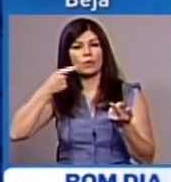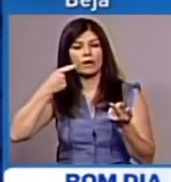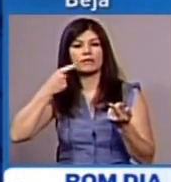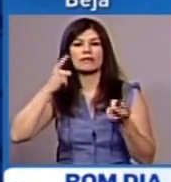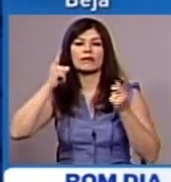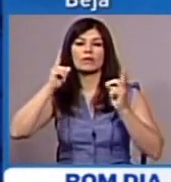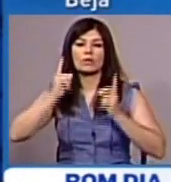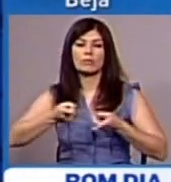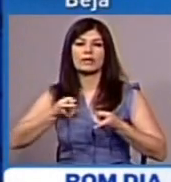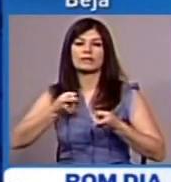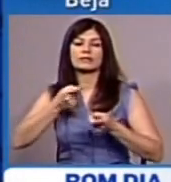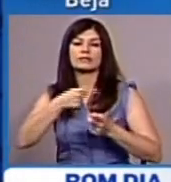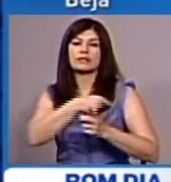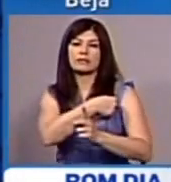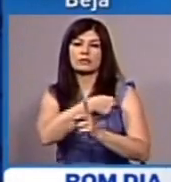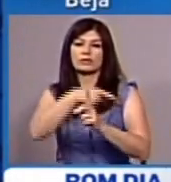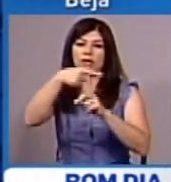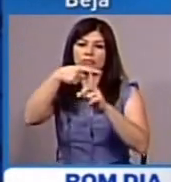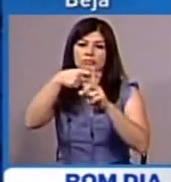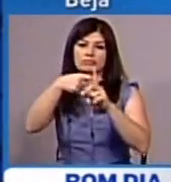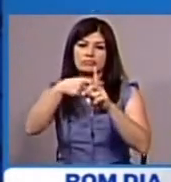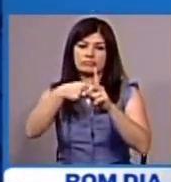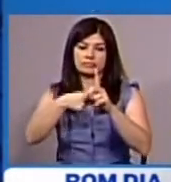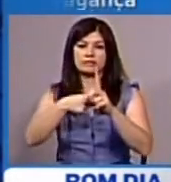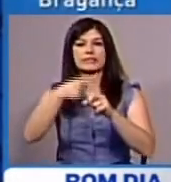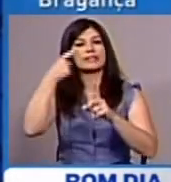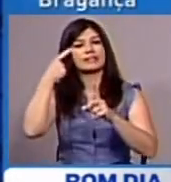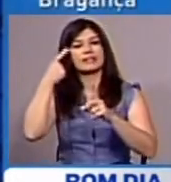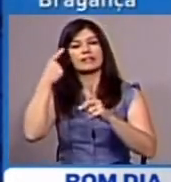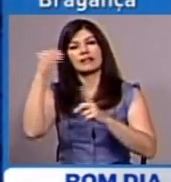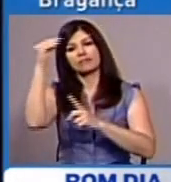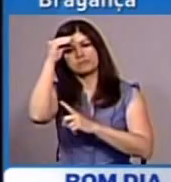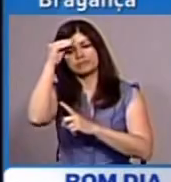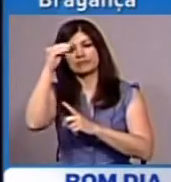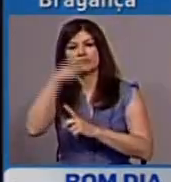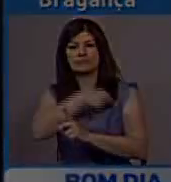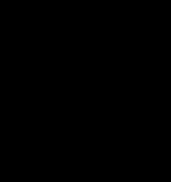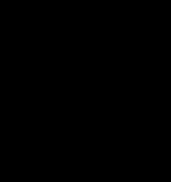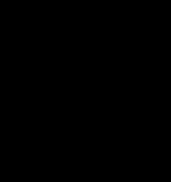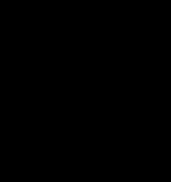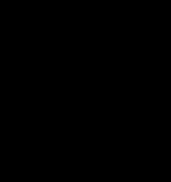descer no litoral e depois atingir o interior para quinta-feira. Obrigado, Hilda. Até amanhã. Até amanhã.